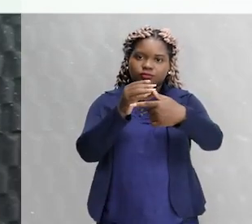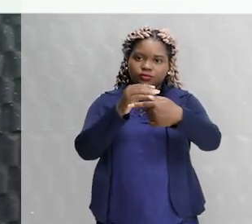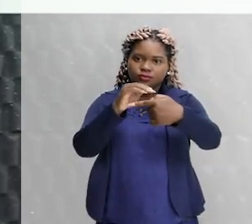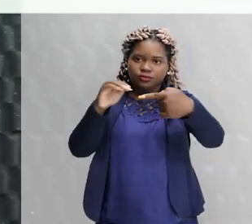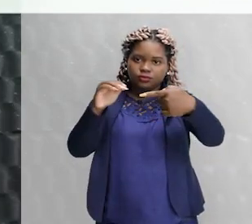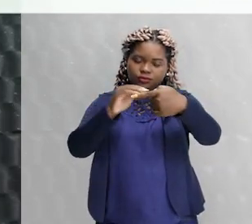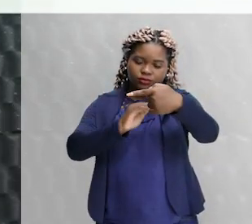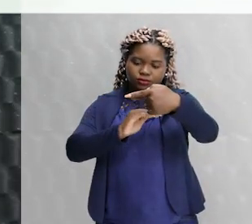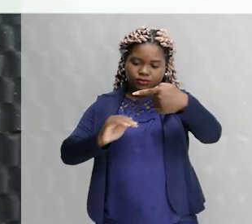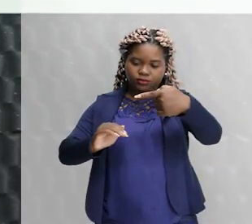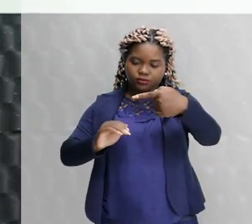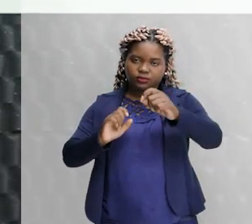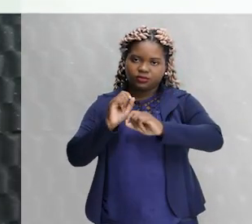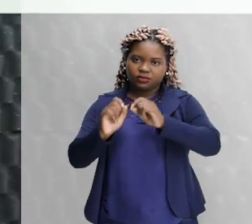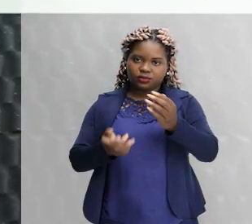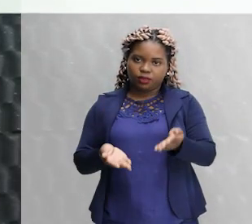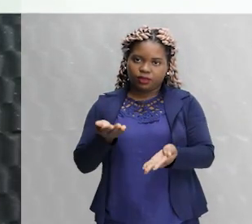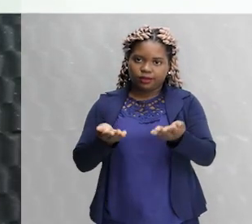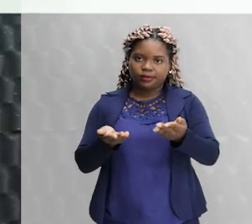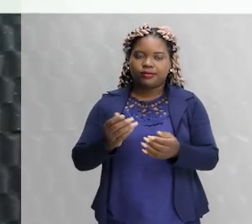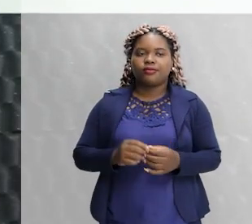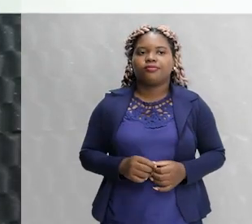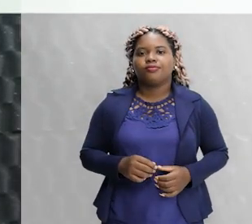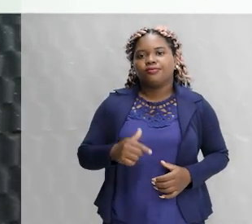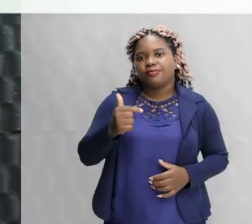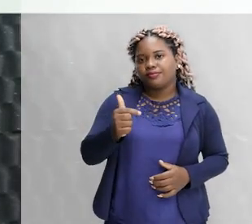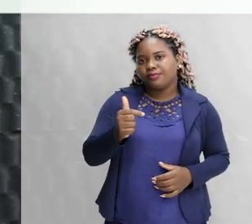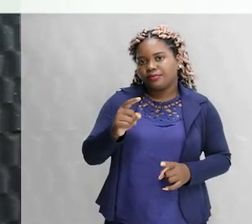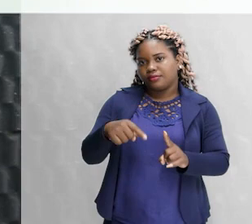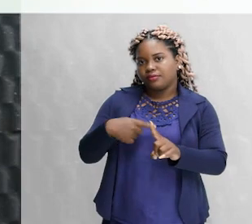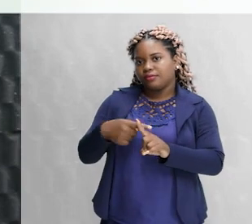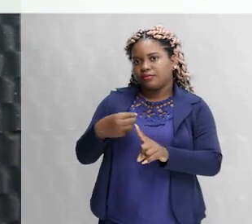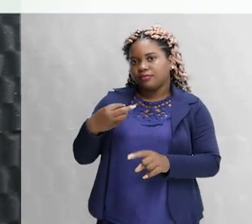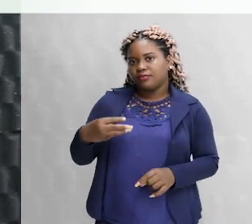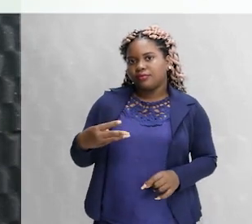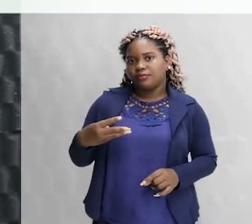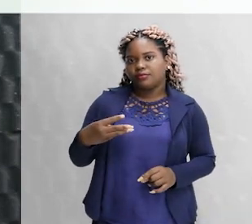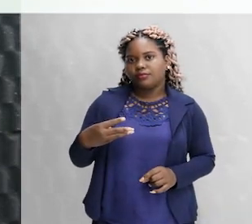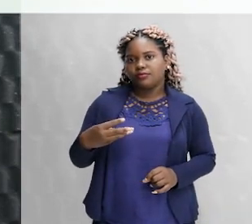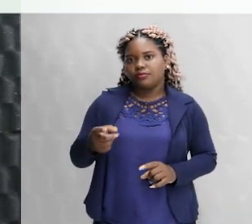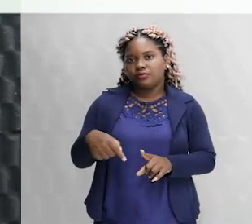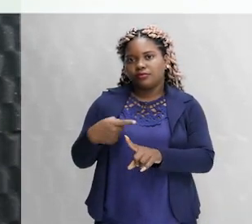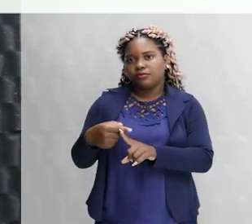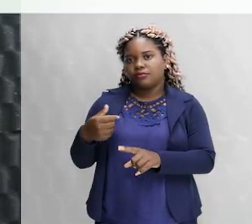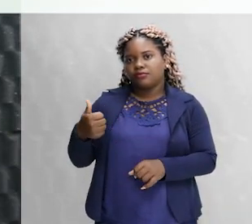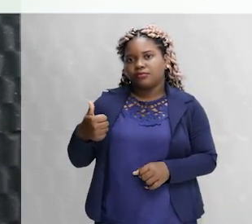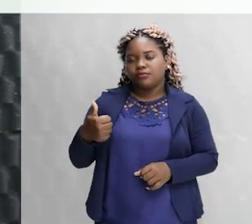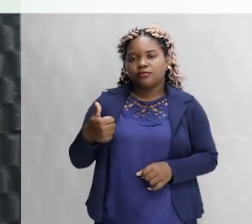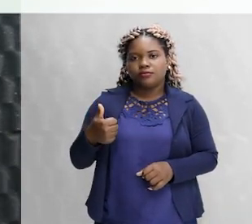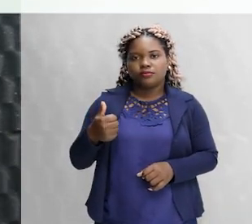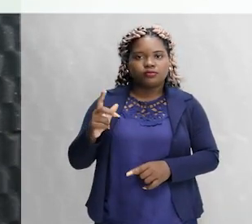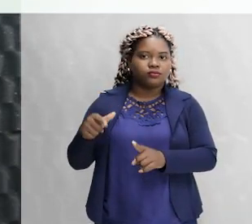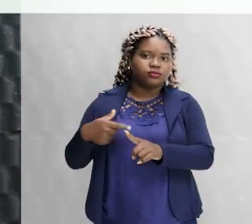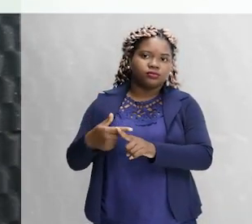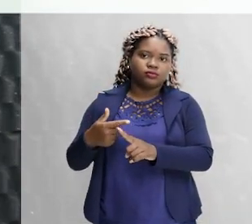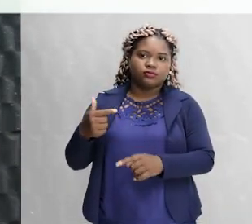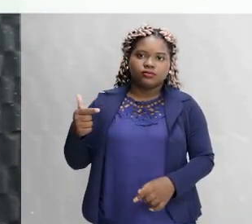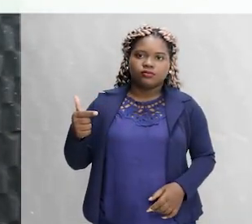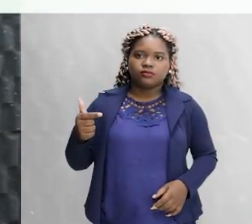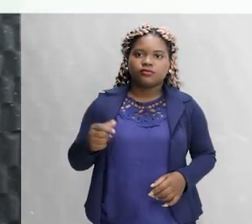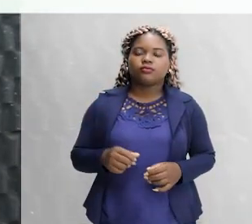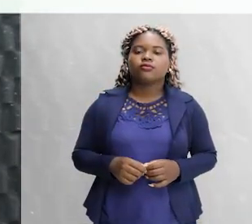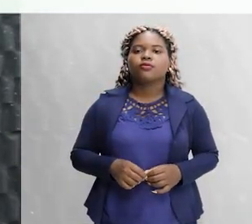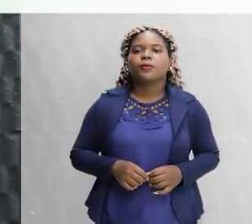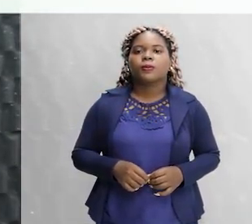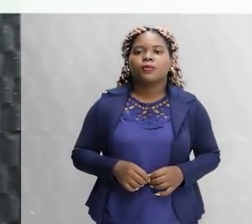eu vou fazer o somatório dos pesos. 2, mais 3, mais 1, mais 2.